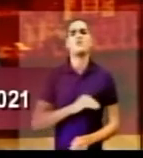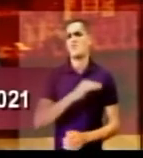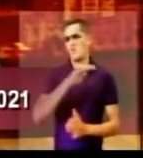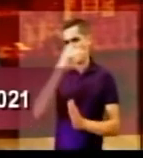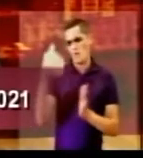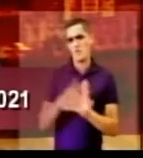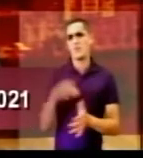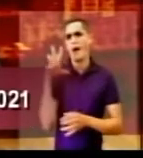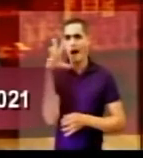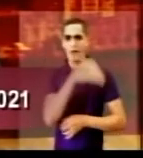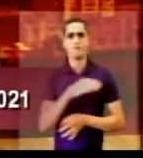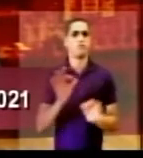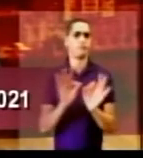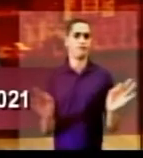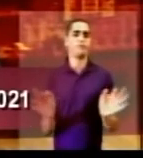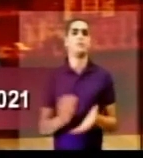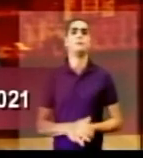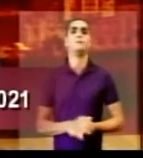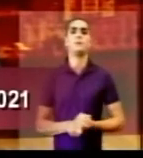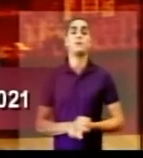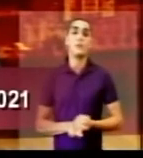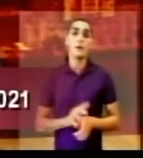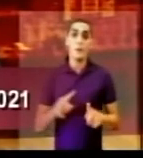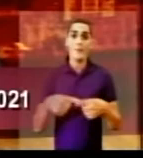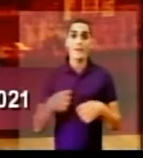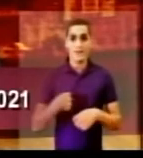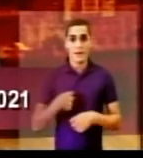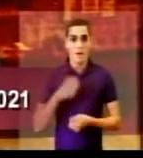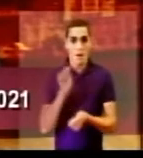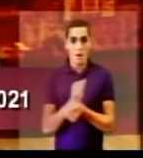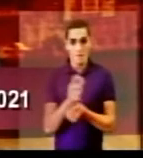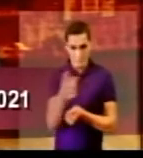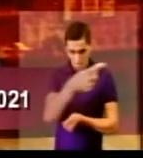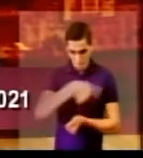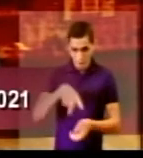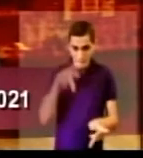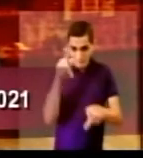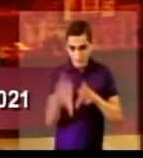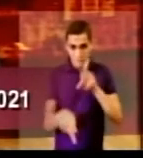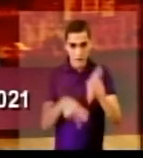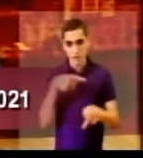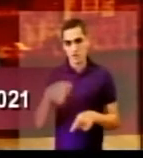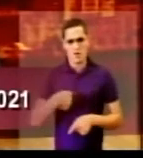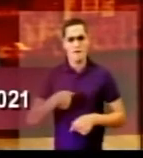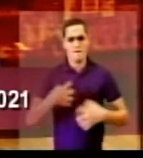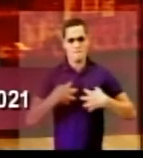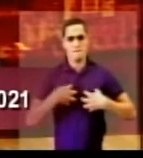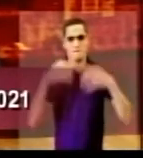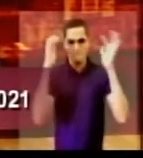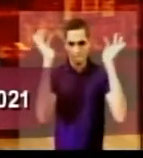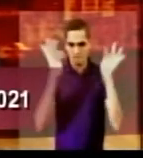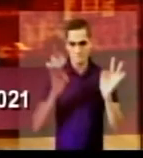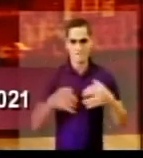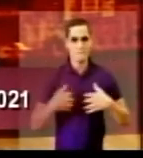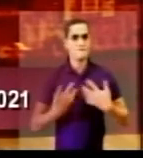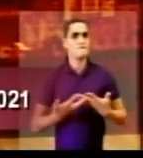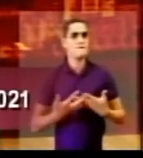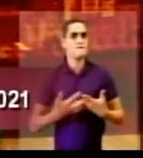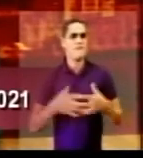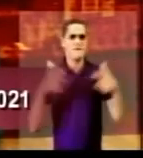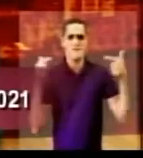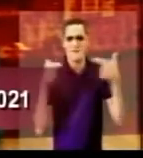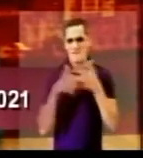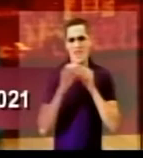reconheça uma coisa que me deixou muito alegre. Muito alegre não, me deixou